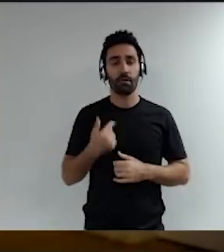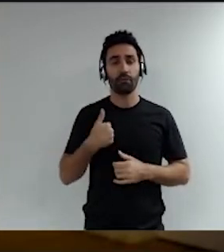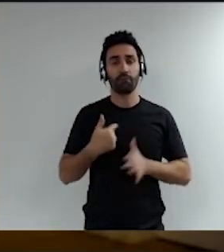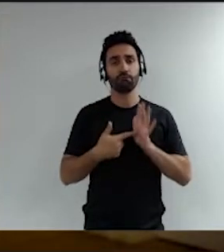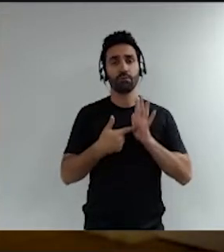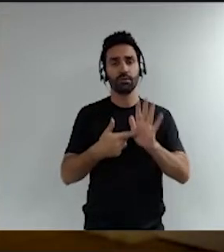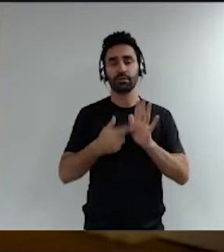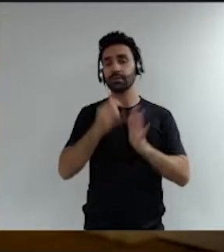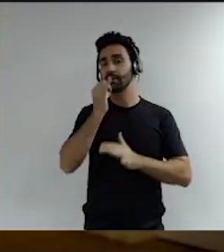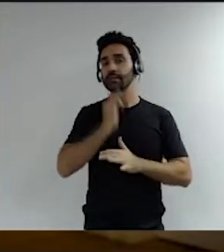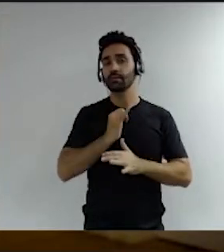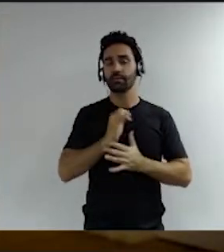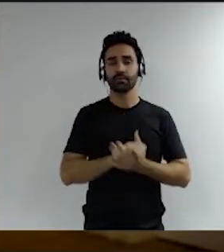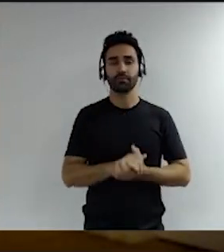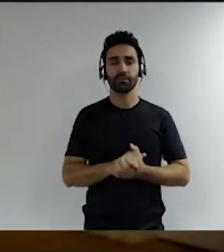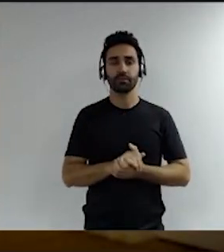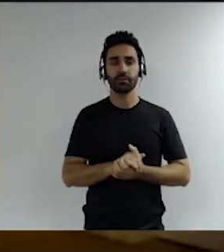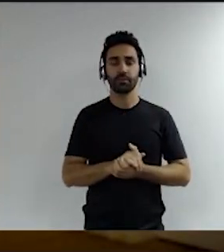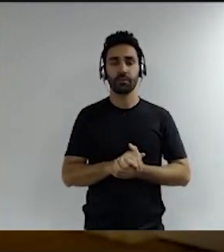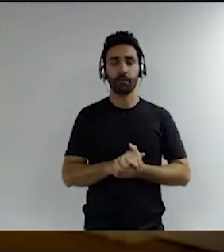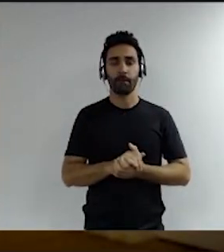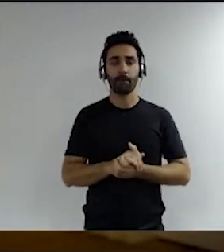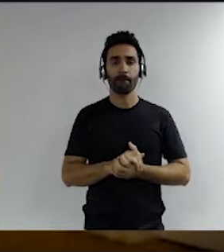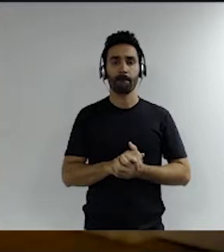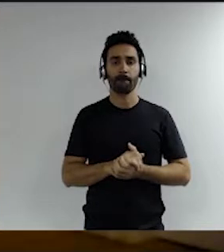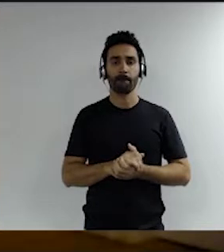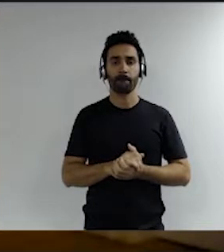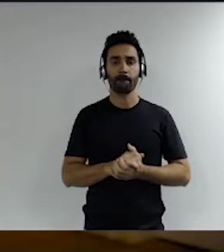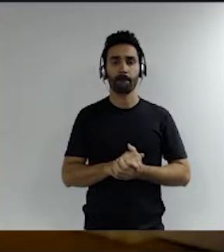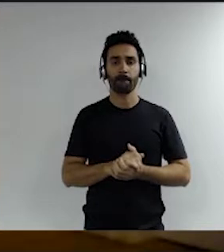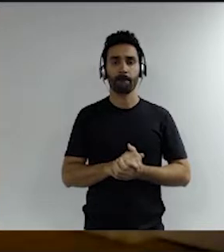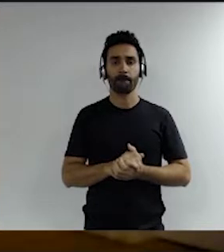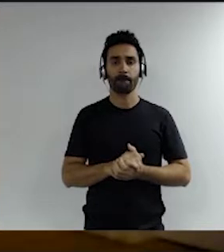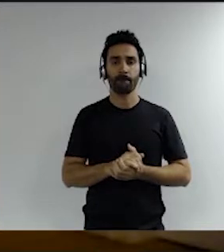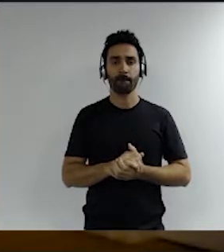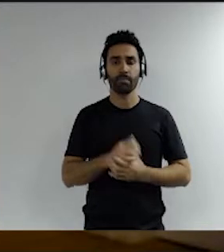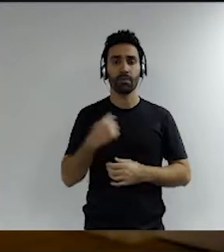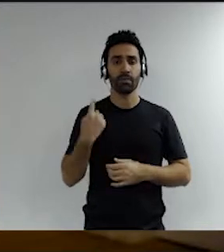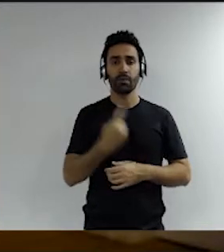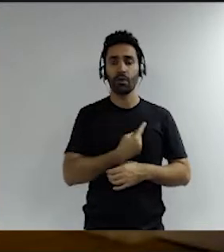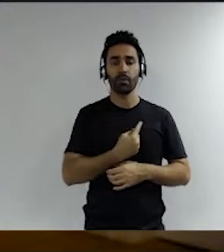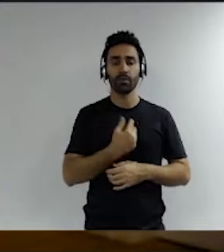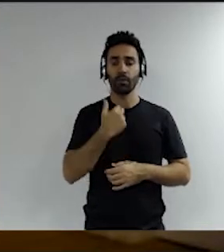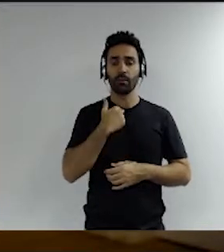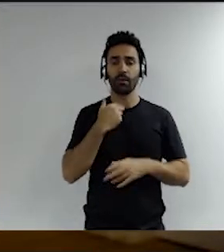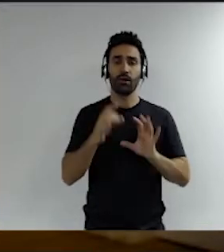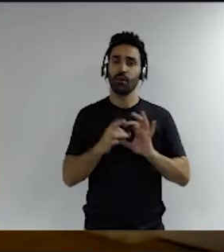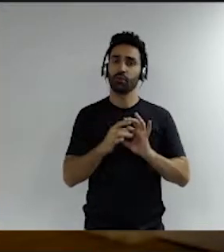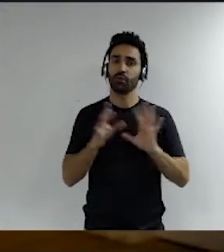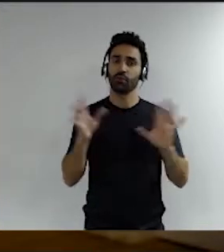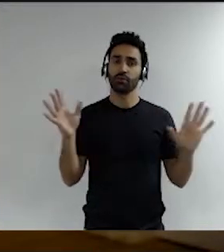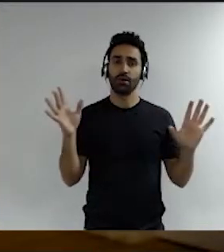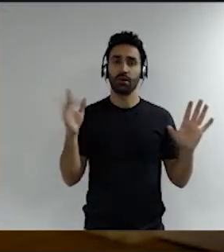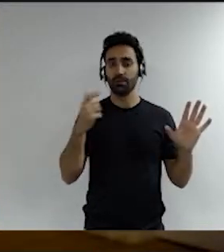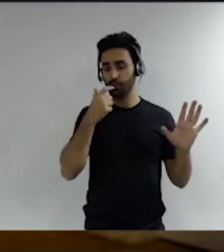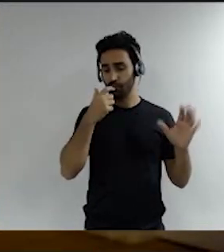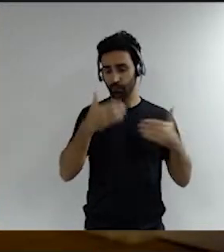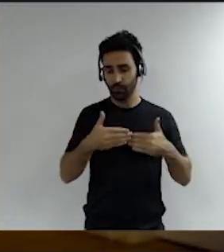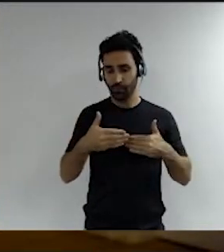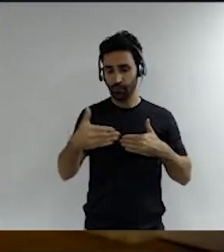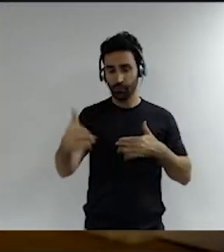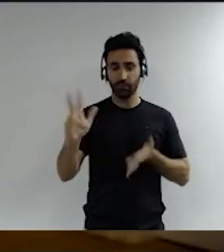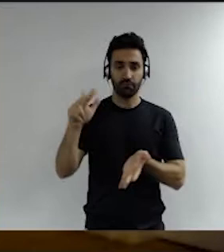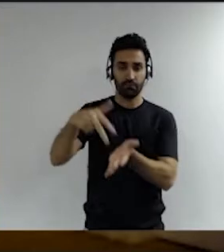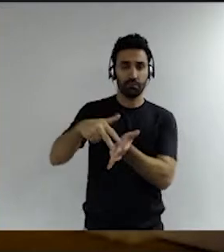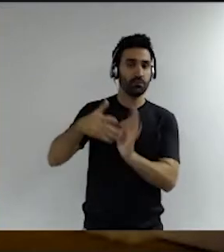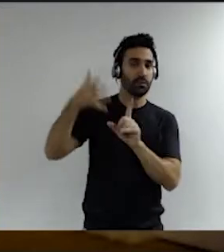exemplo. Que nós teremos, por que nós não vamos poder autorizar daqui a pouco sustentação